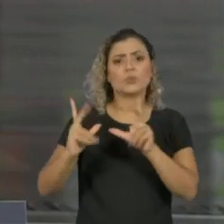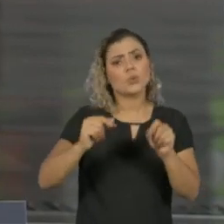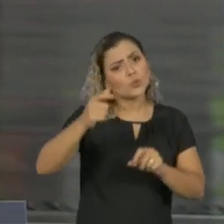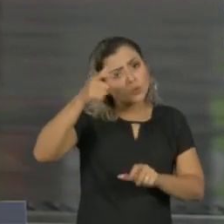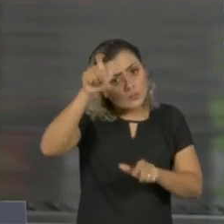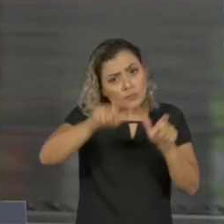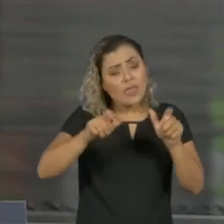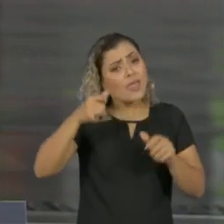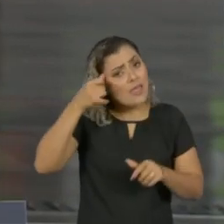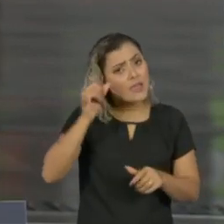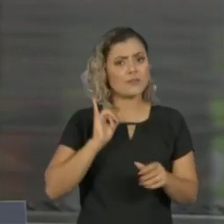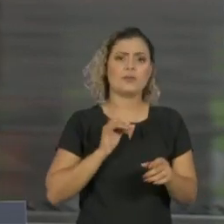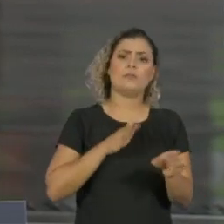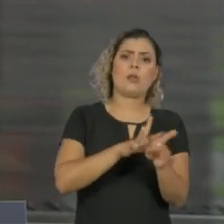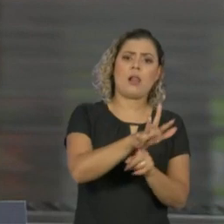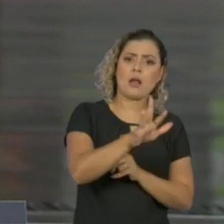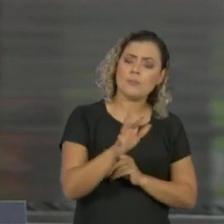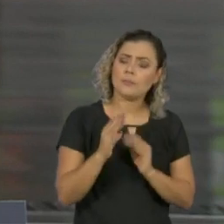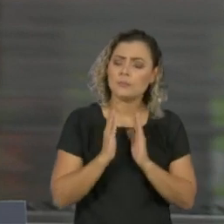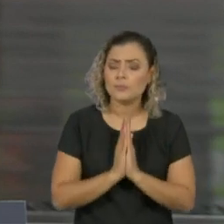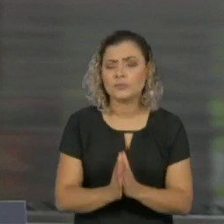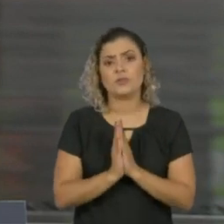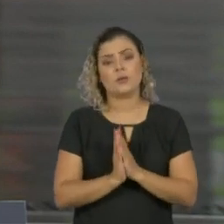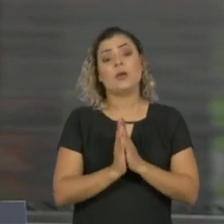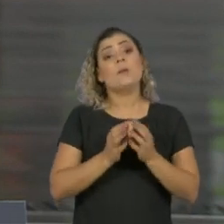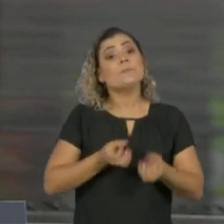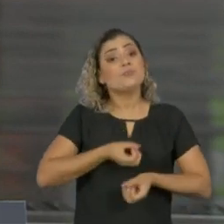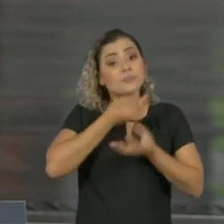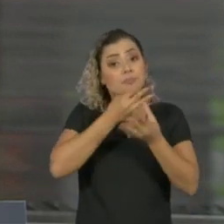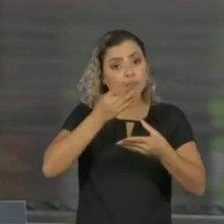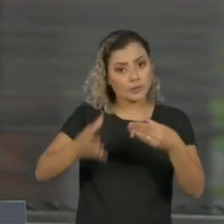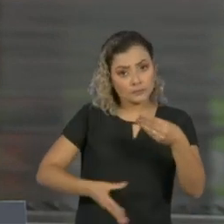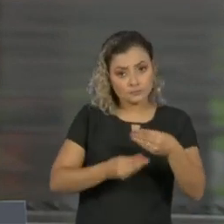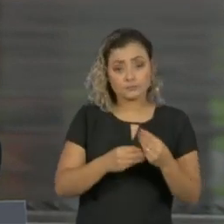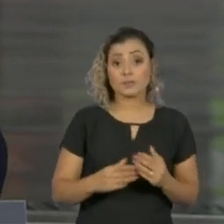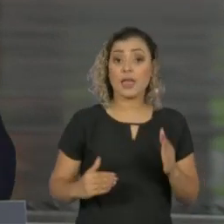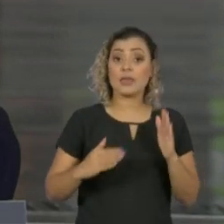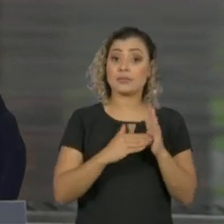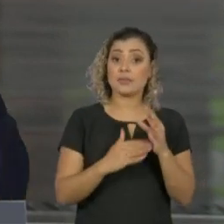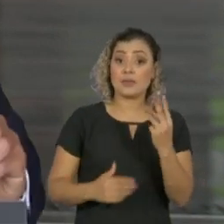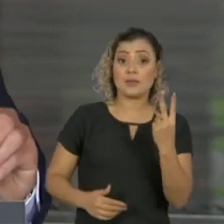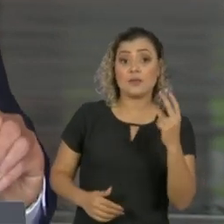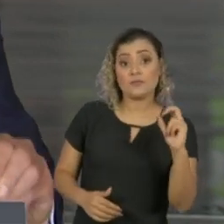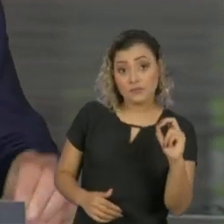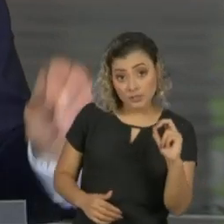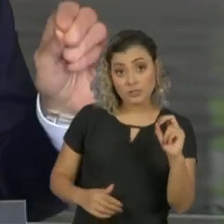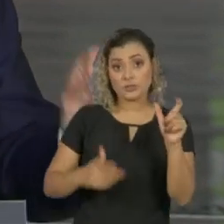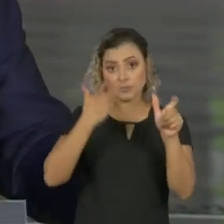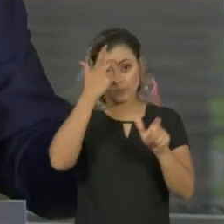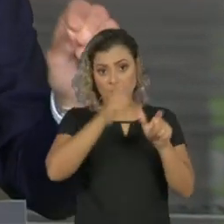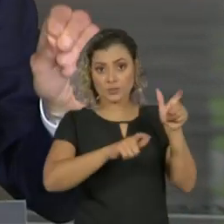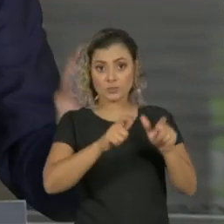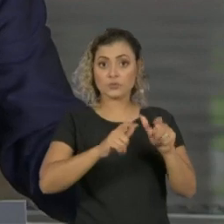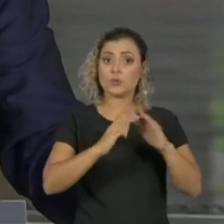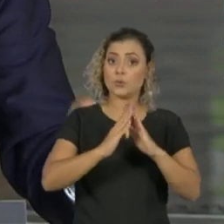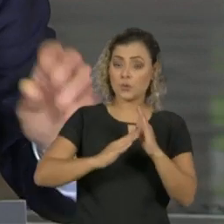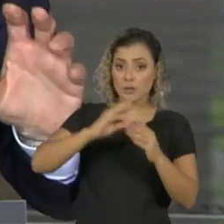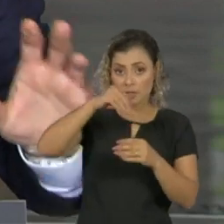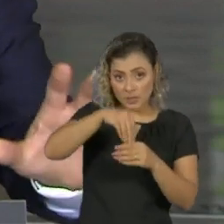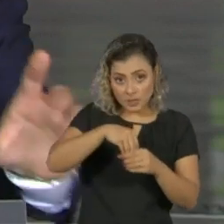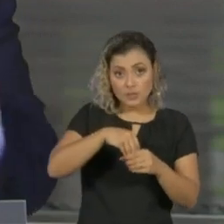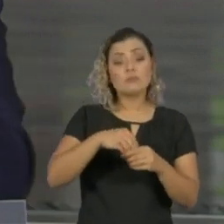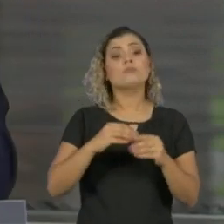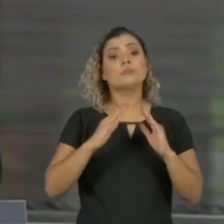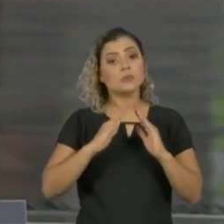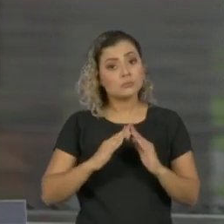evitem cultos e dar uma informação complementar. Até 20 pessoas, no máximo e no limite, numa igreja e no templo,